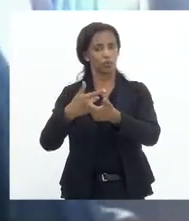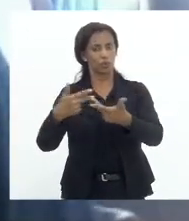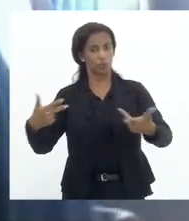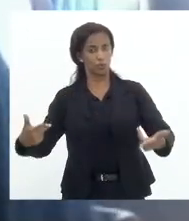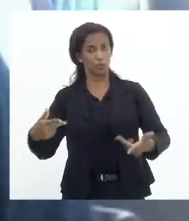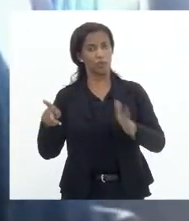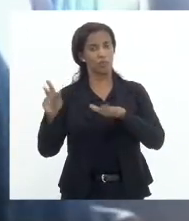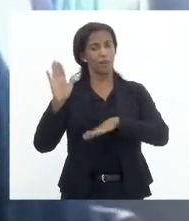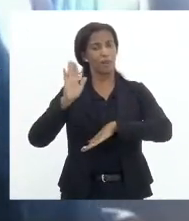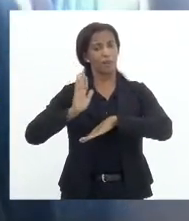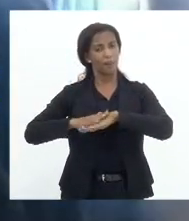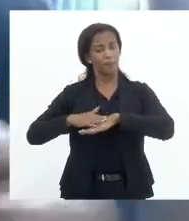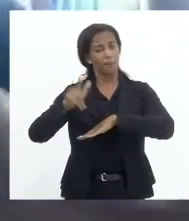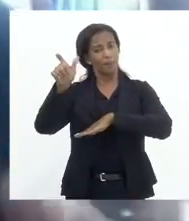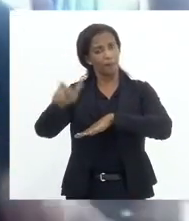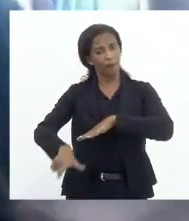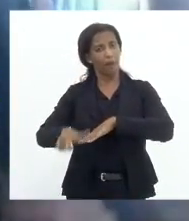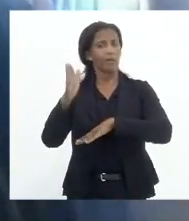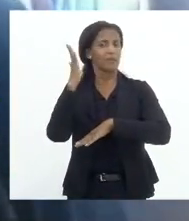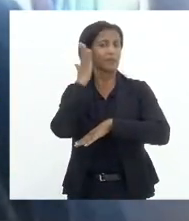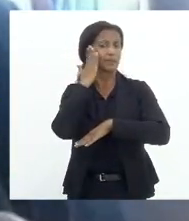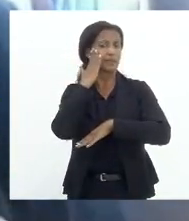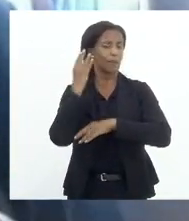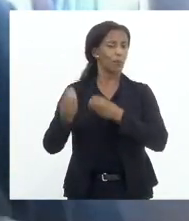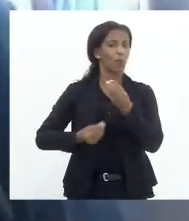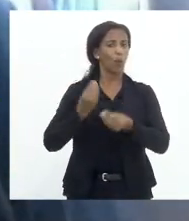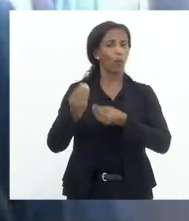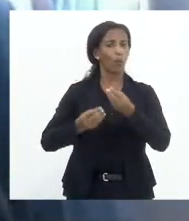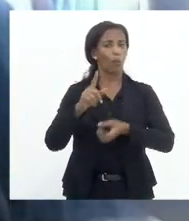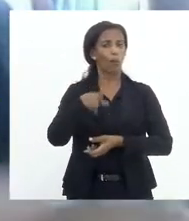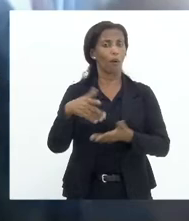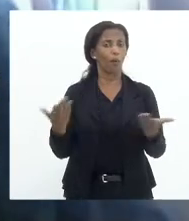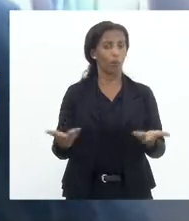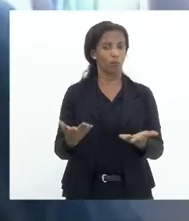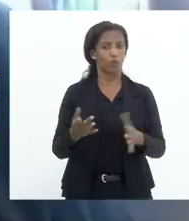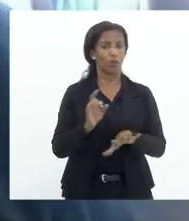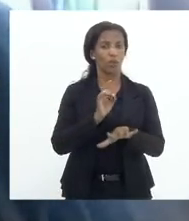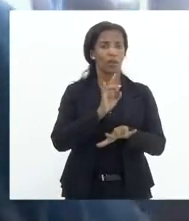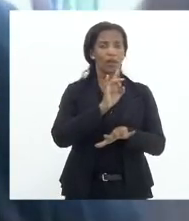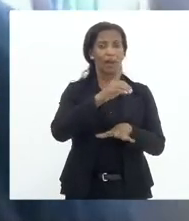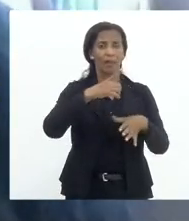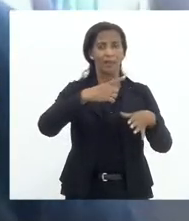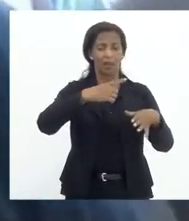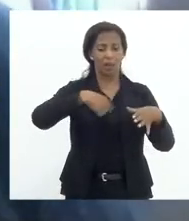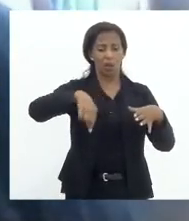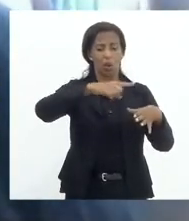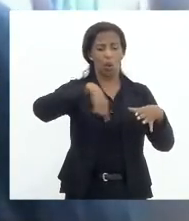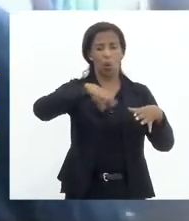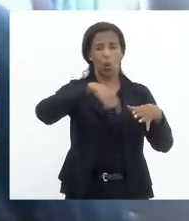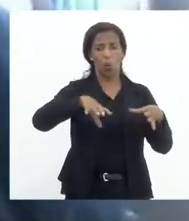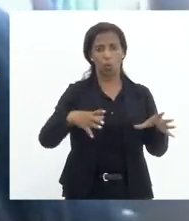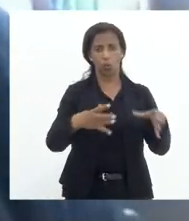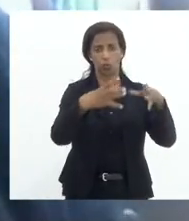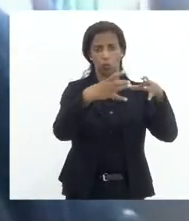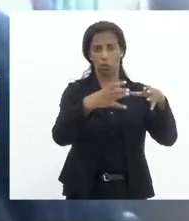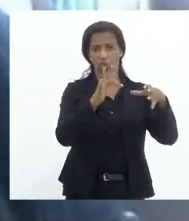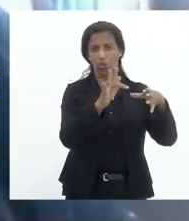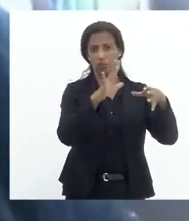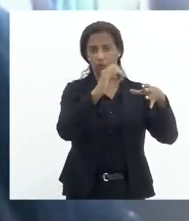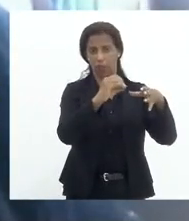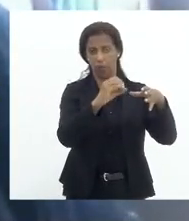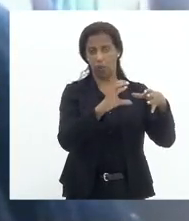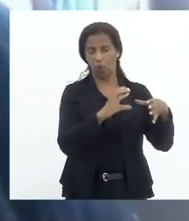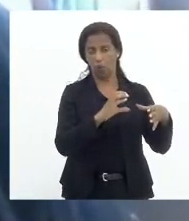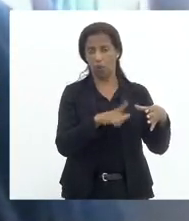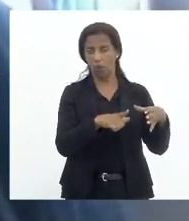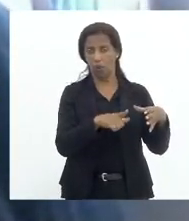a própria Marta Rocha já definiu bem Como é que é hoje cada roubo de fogo e furto de o fio de